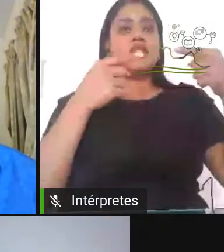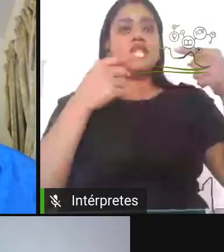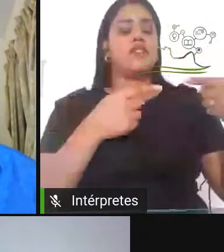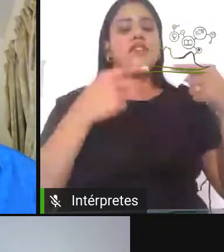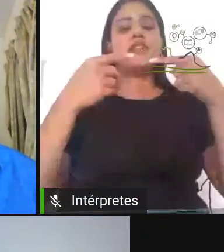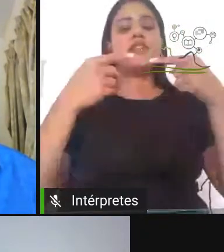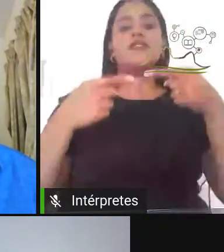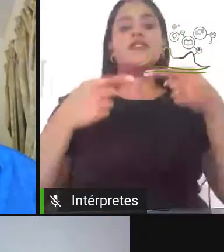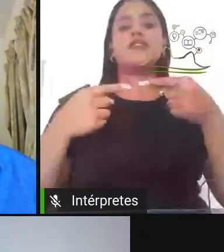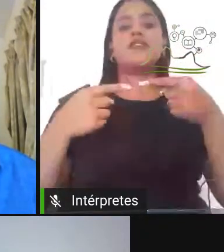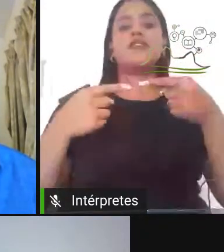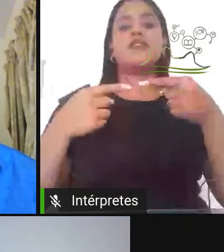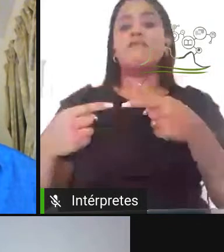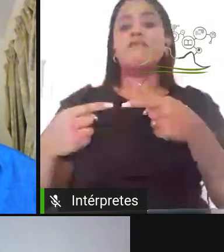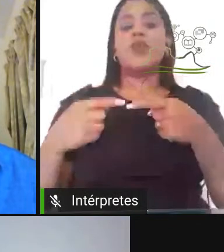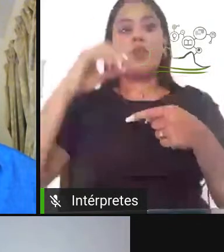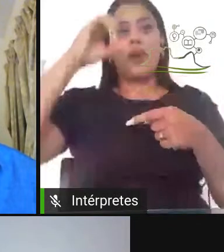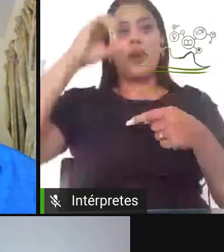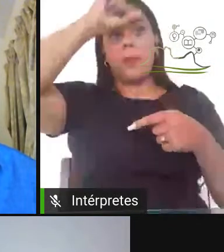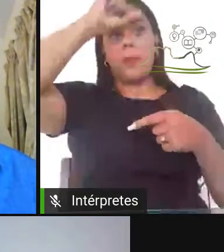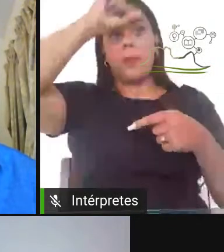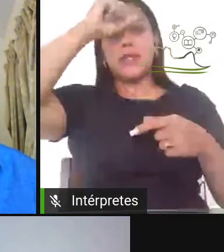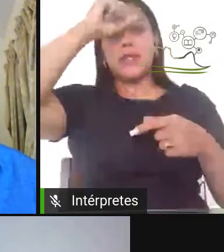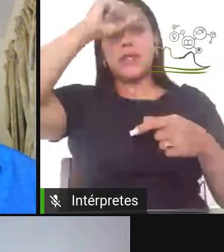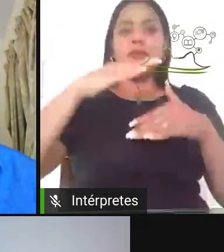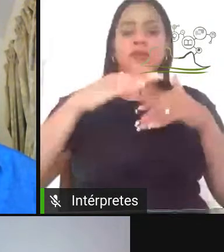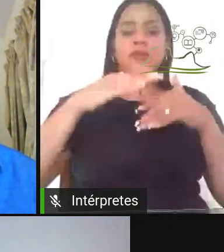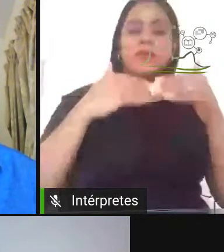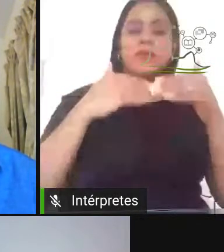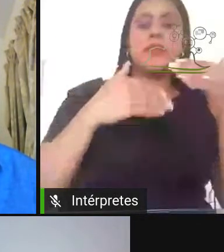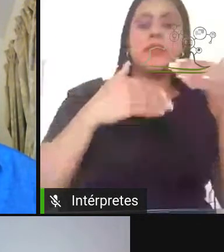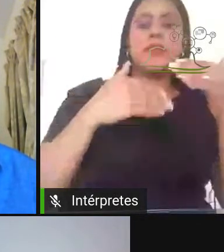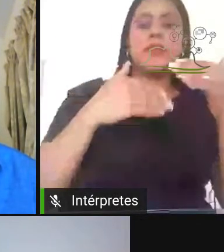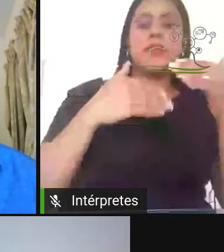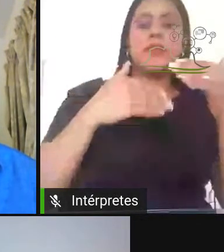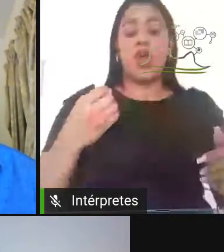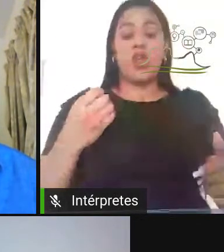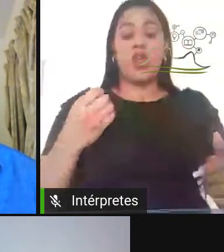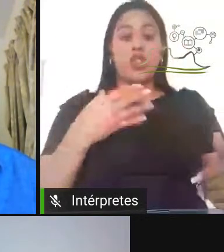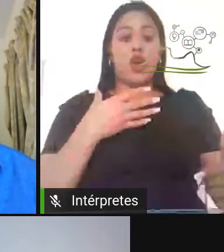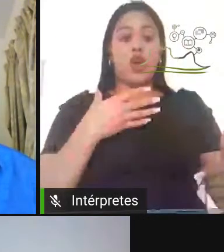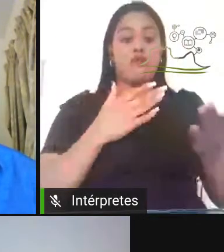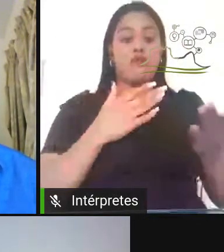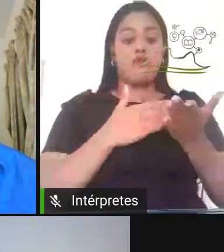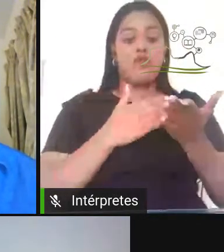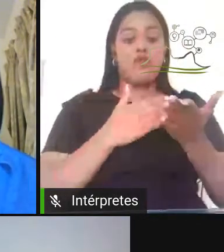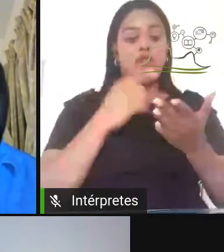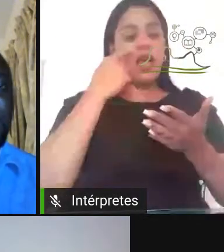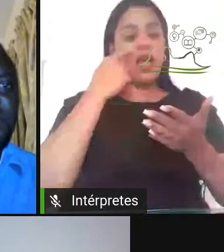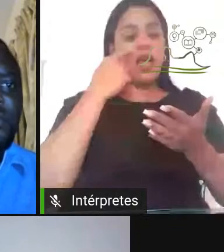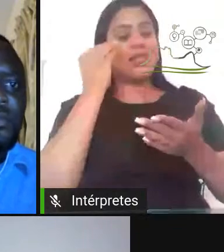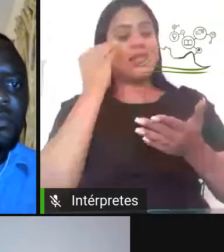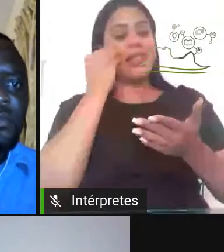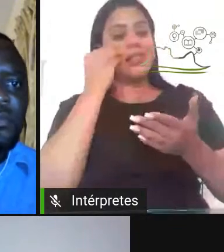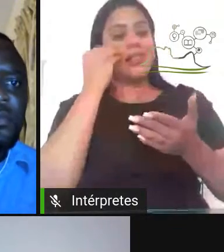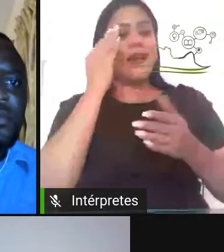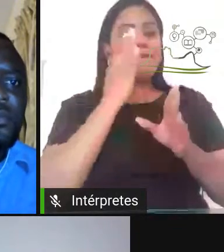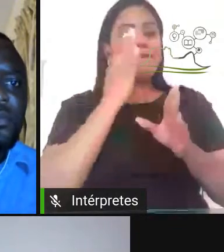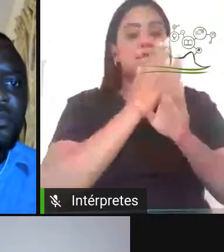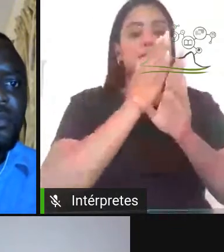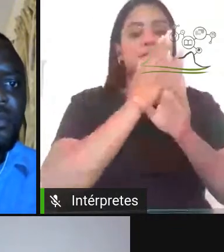livro o que eu tento é descobrir novas formas de escrever, novas formas de interpretar e de